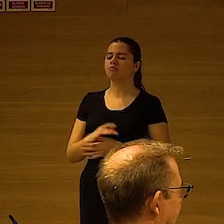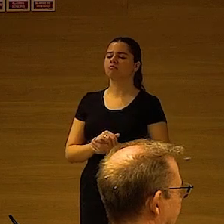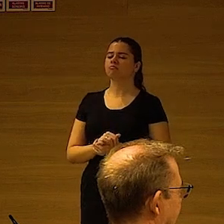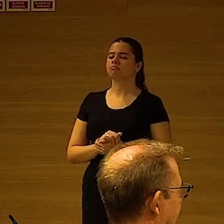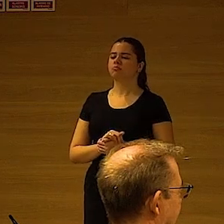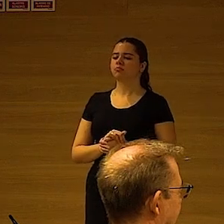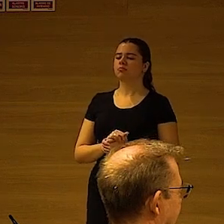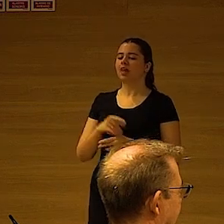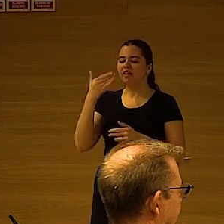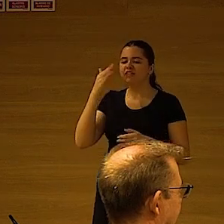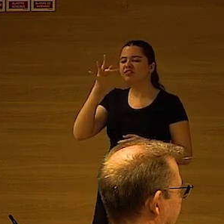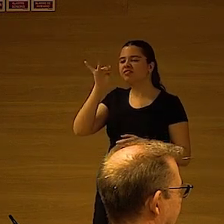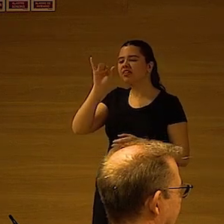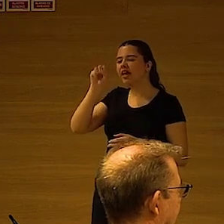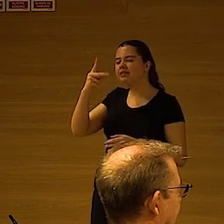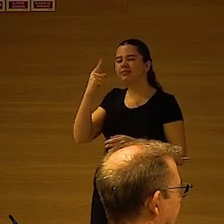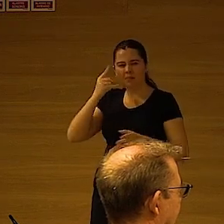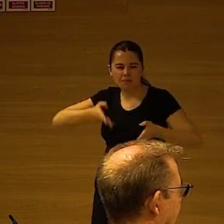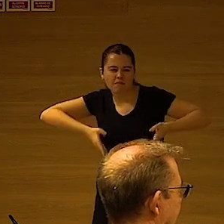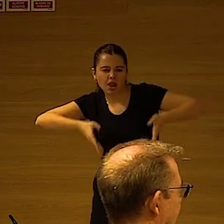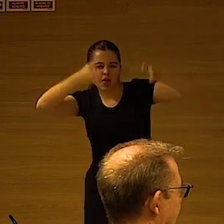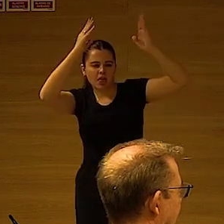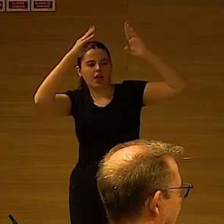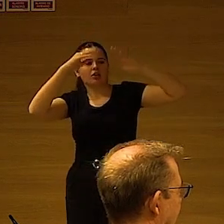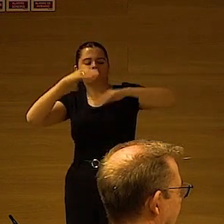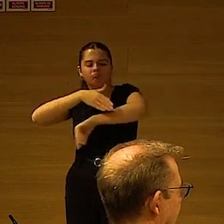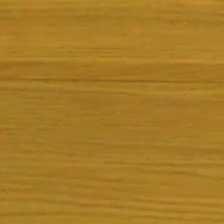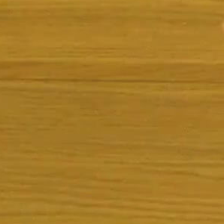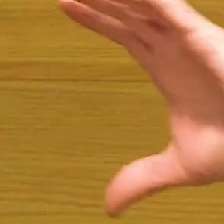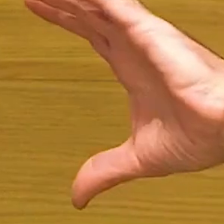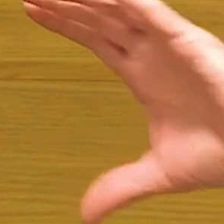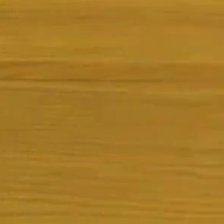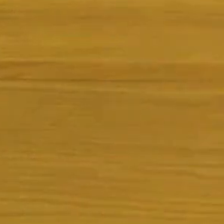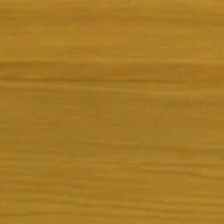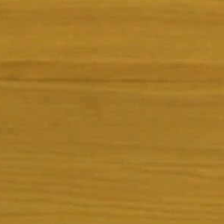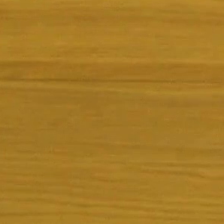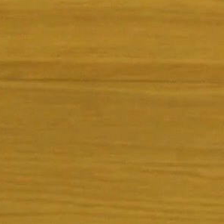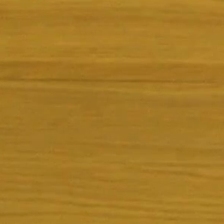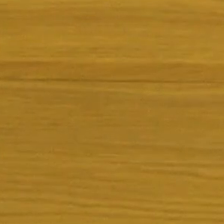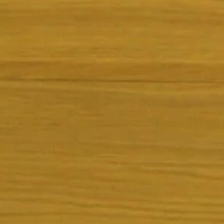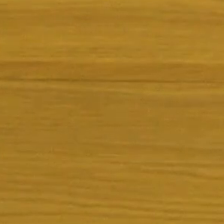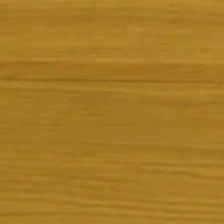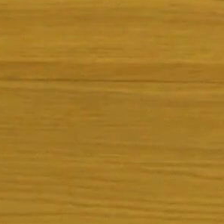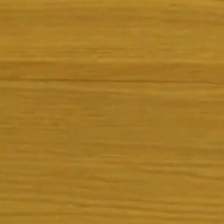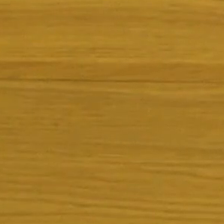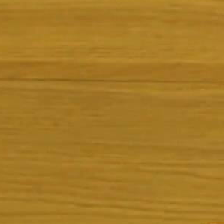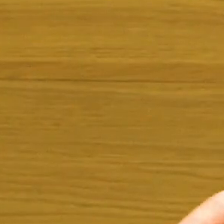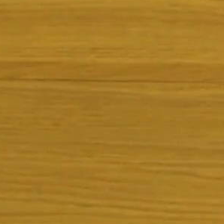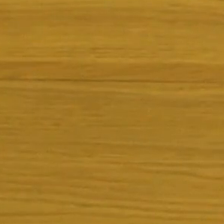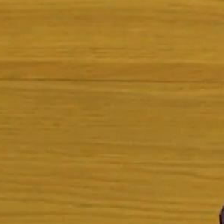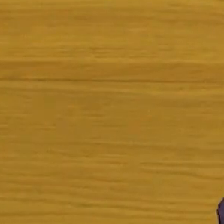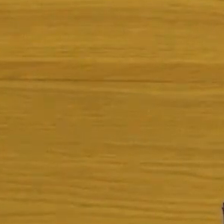frente da Fiesp, que é aquele prédio lá que é da diagonal. E aí chegava lá, tinha uma grande biblioteca e tinha um papel escrito